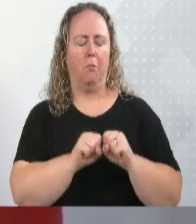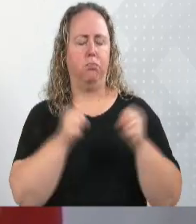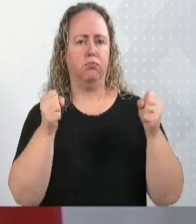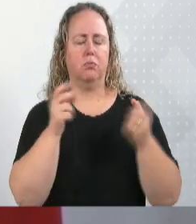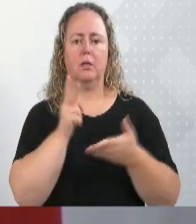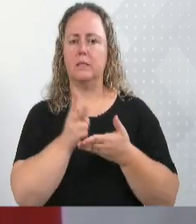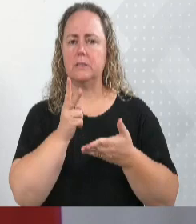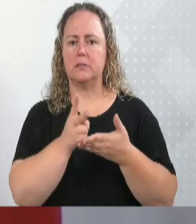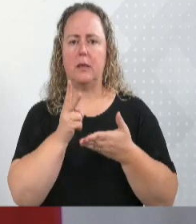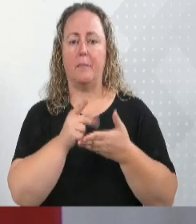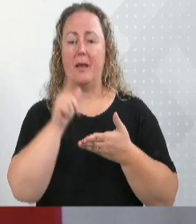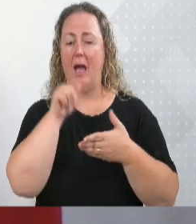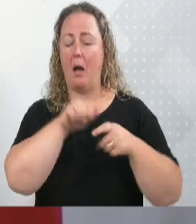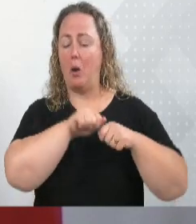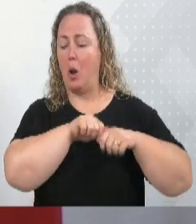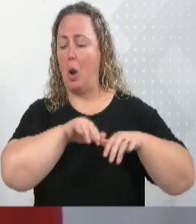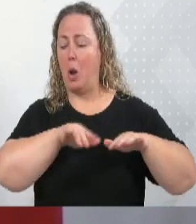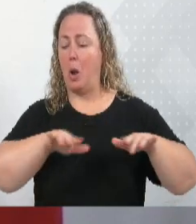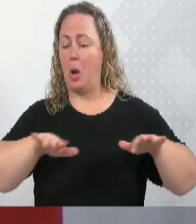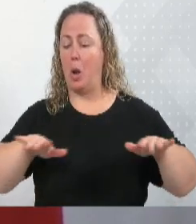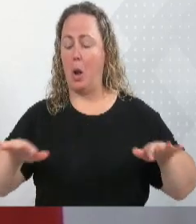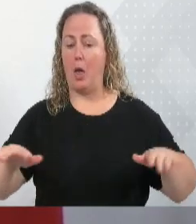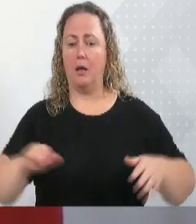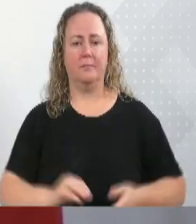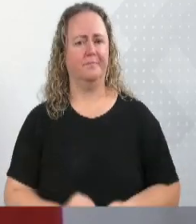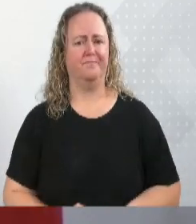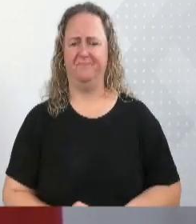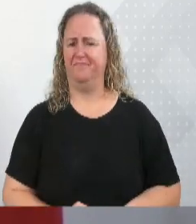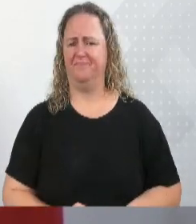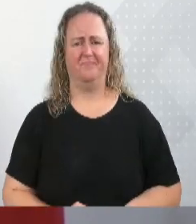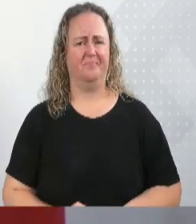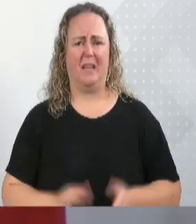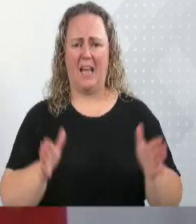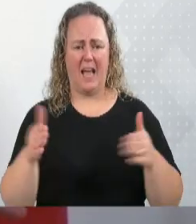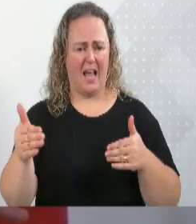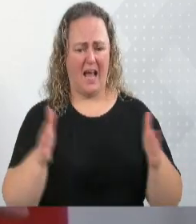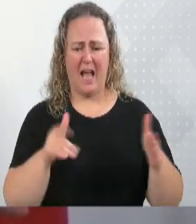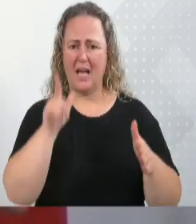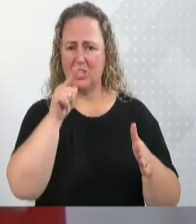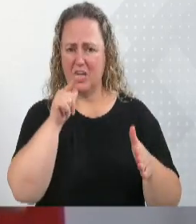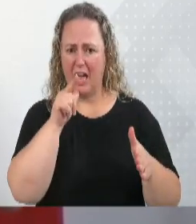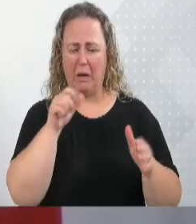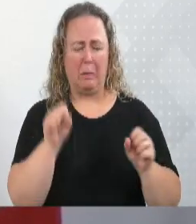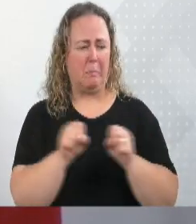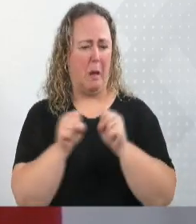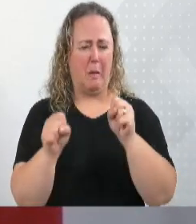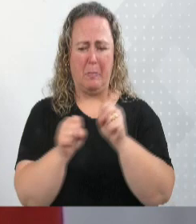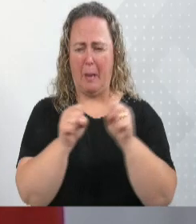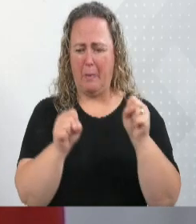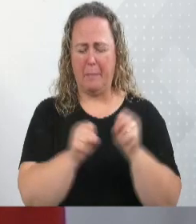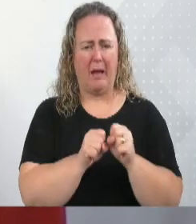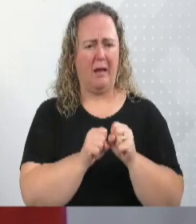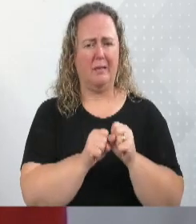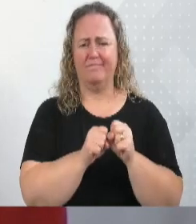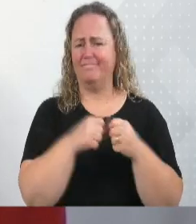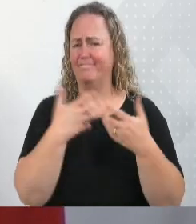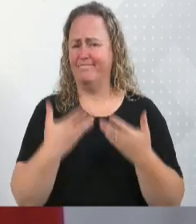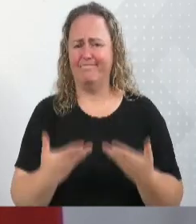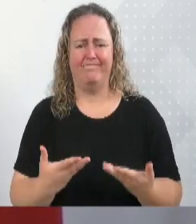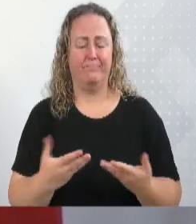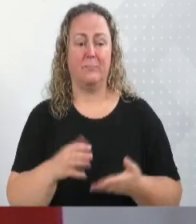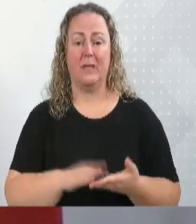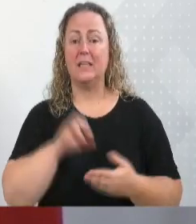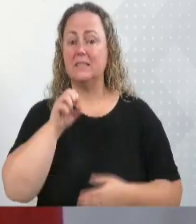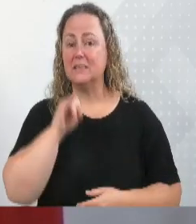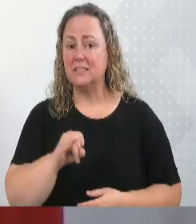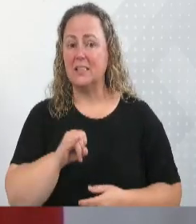de Blumenau, as adutoras sucateadas, as caixas d'água abandonadas, o SAMAI está sucateado. Então, eu volto a falar, se a gente não fizer